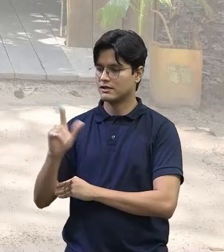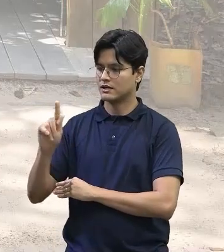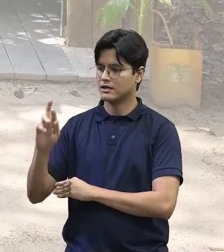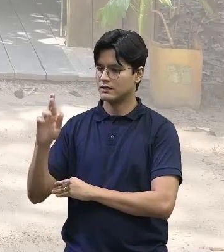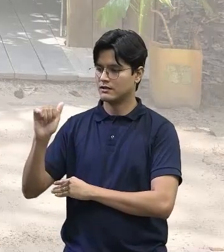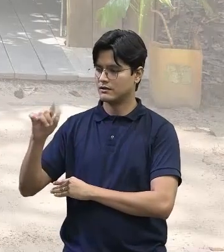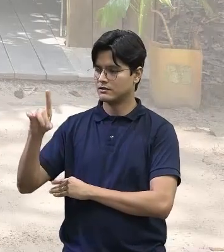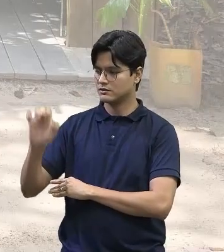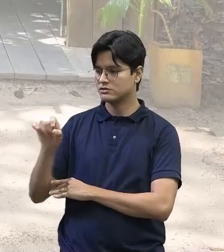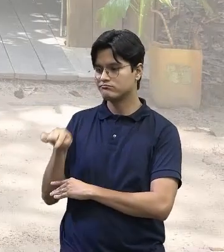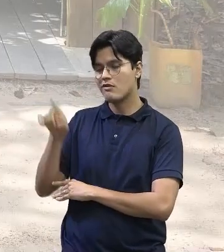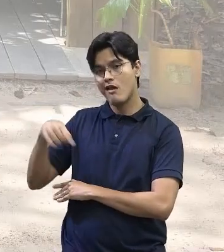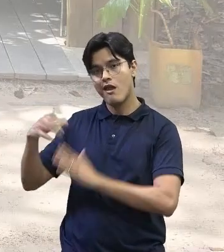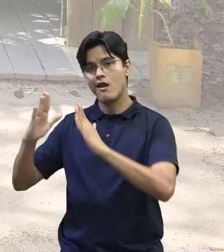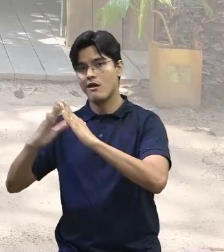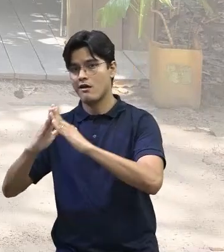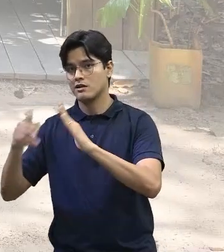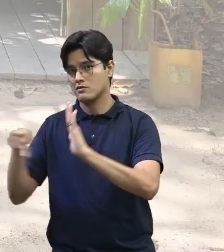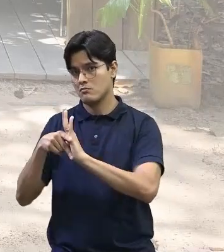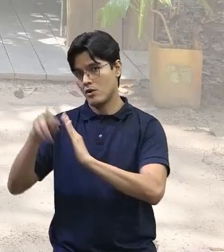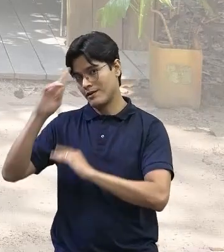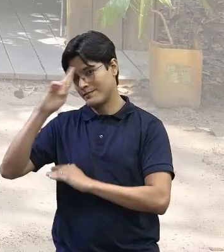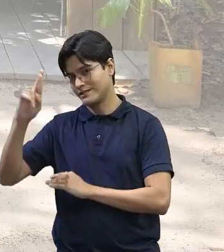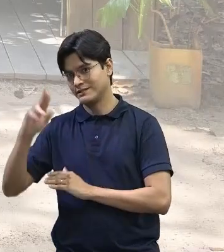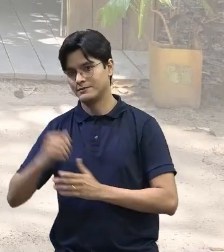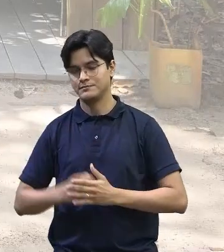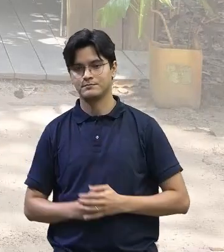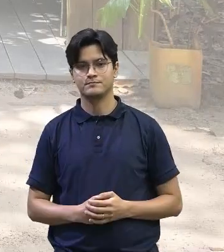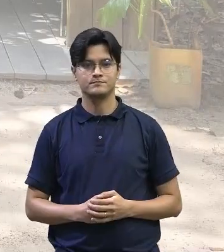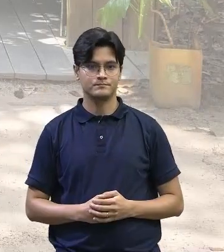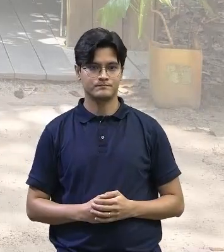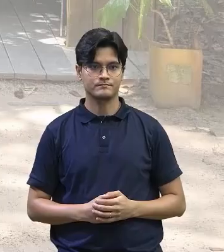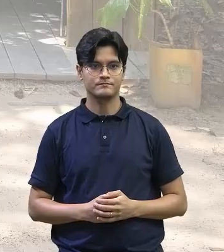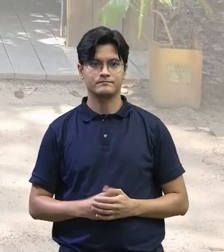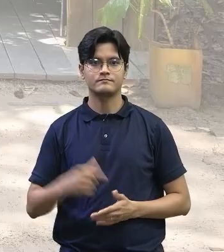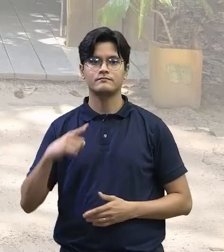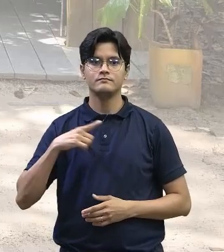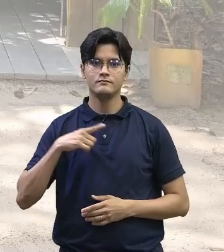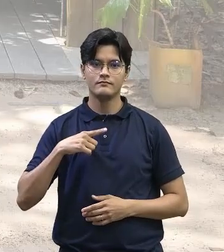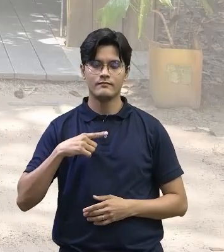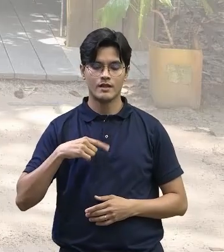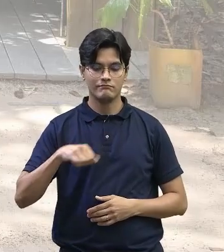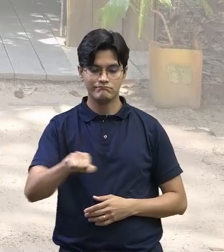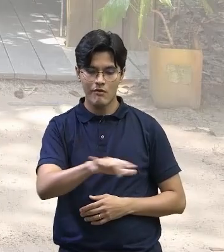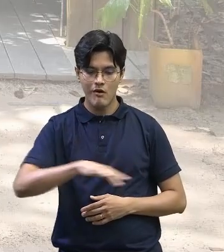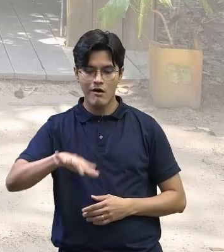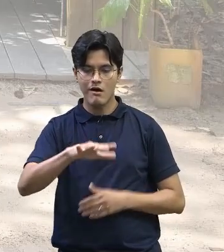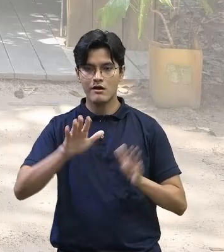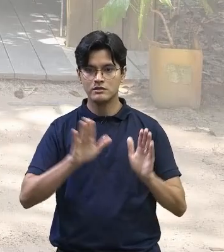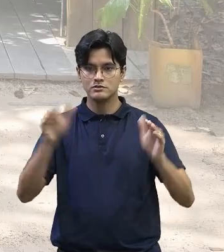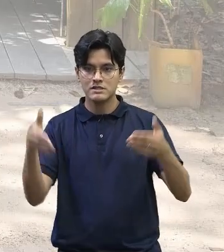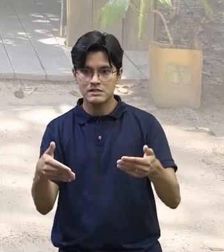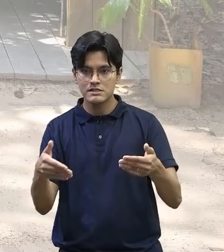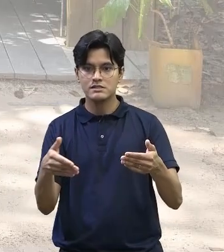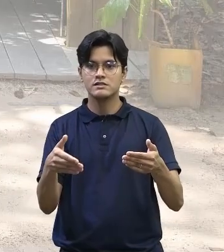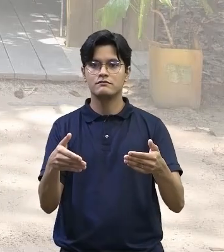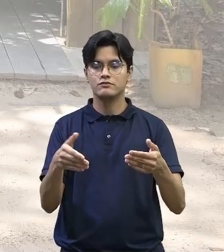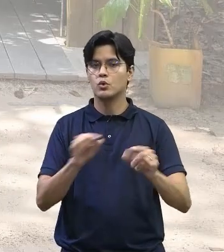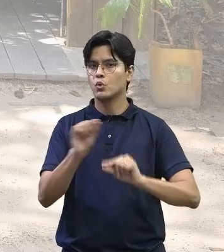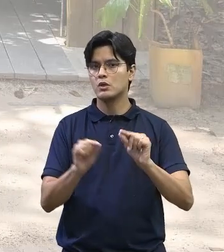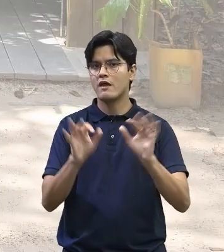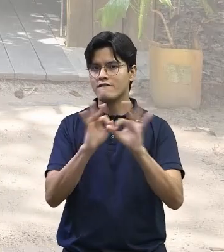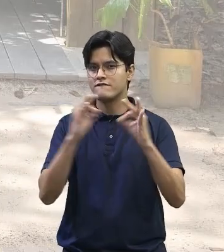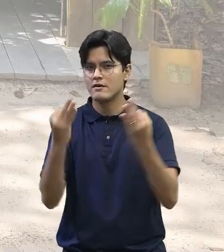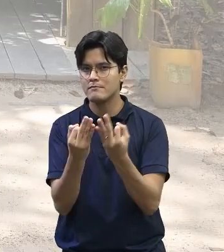adiante. Na colocação, que era uma espécie de área destinada ali a determinado seringueiro, ou família de